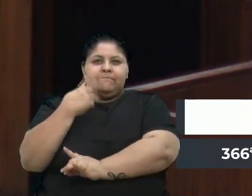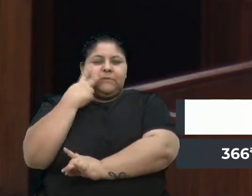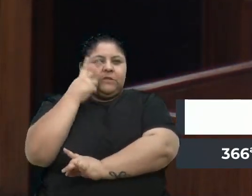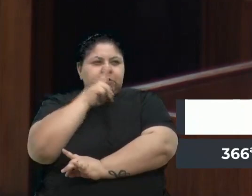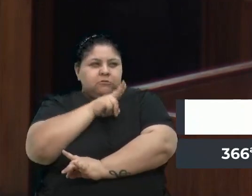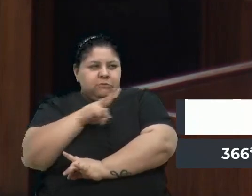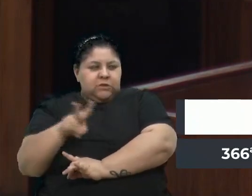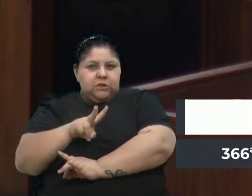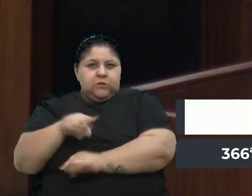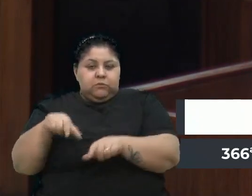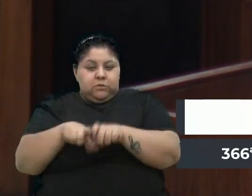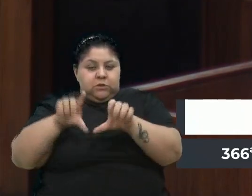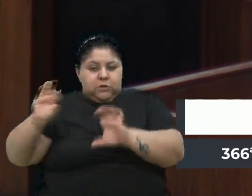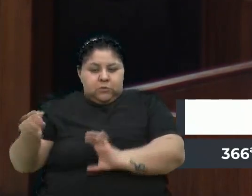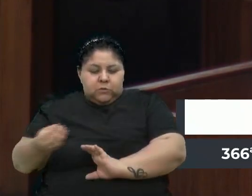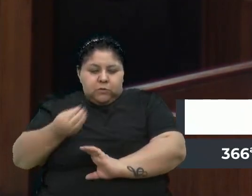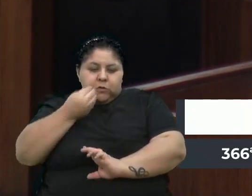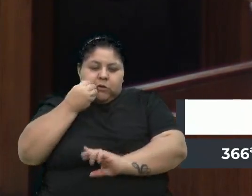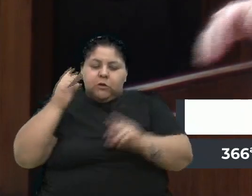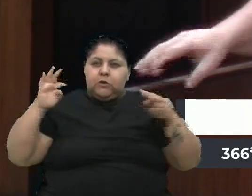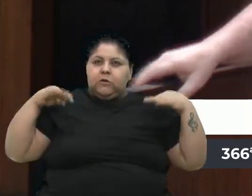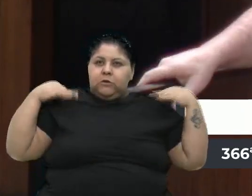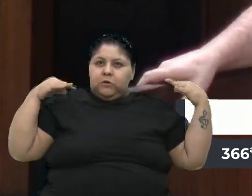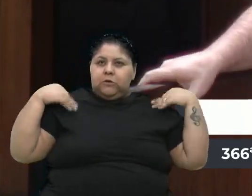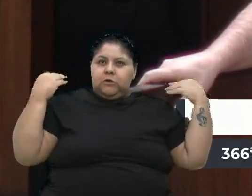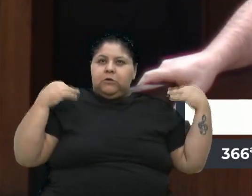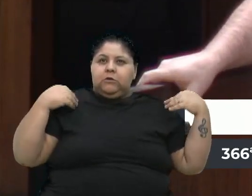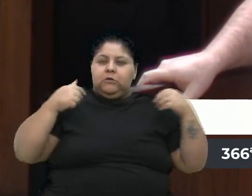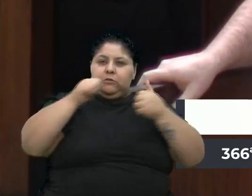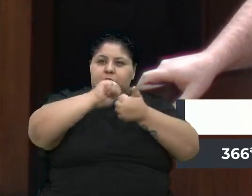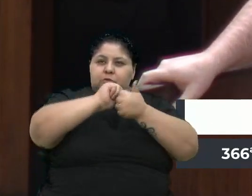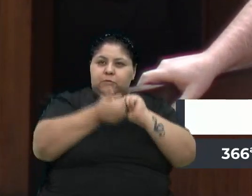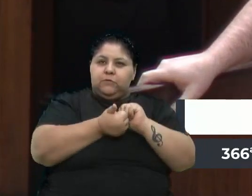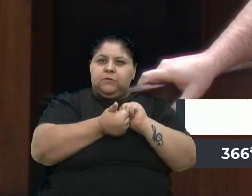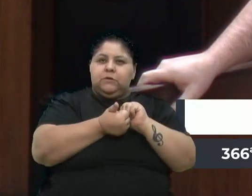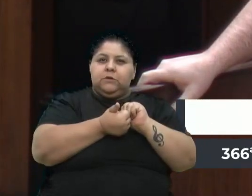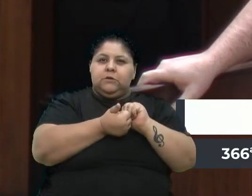grande oportunidade para o turismo e para o esporte.